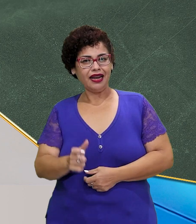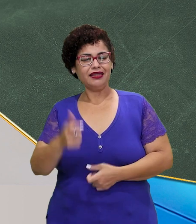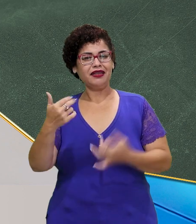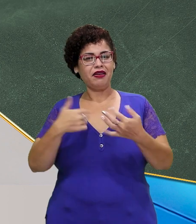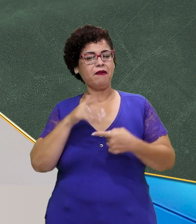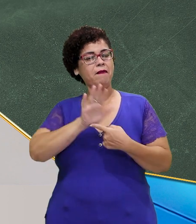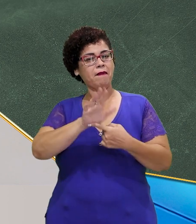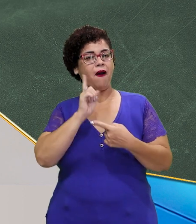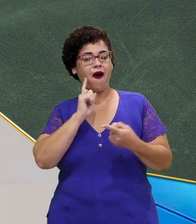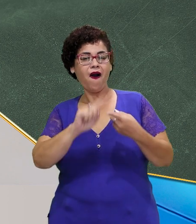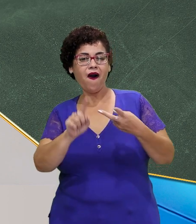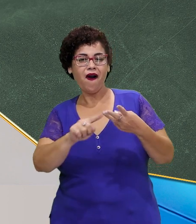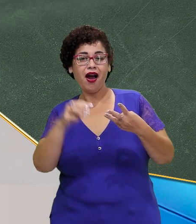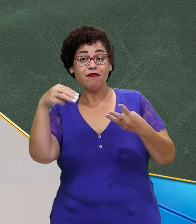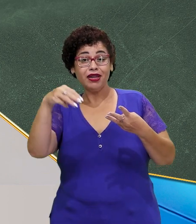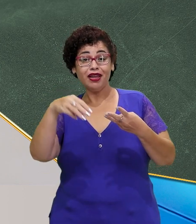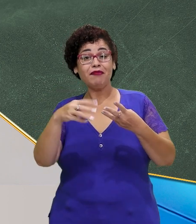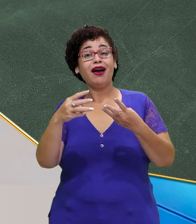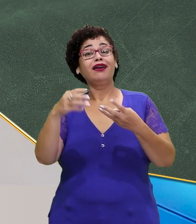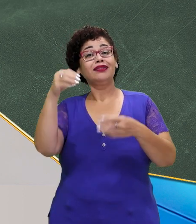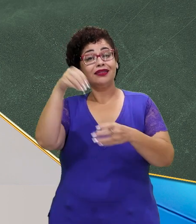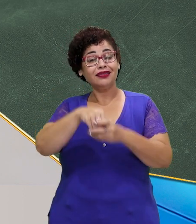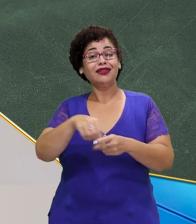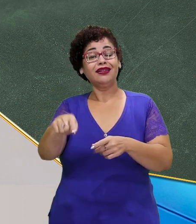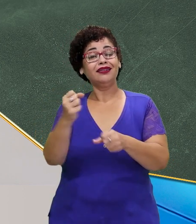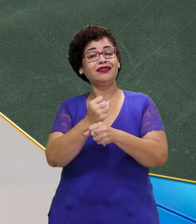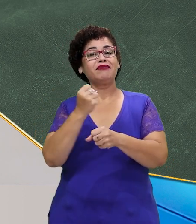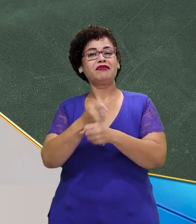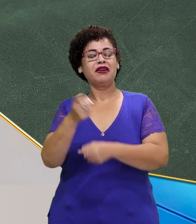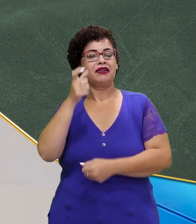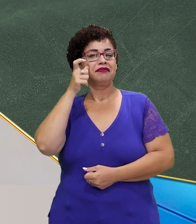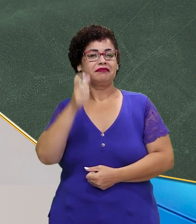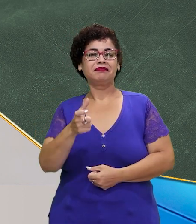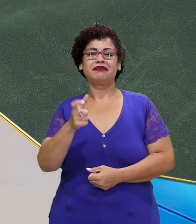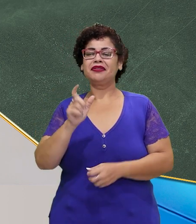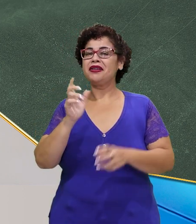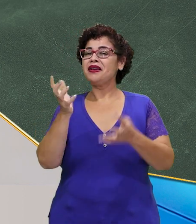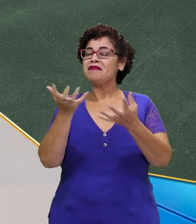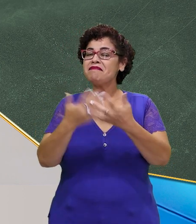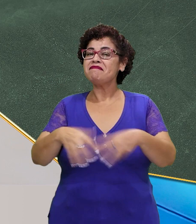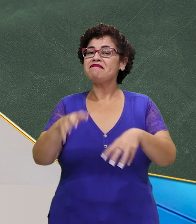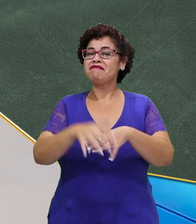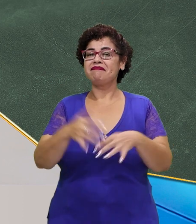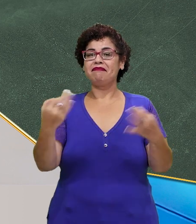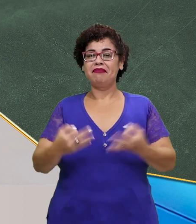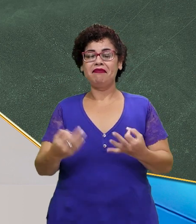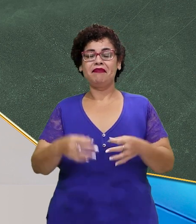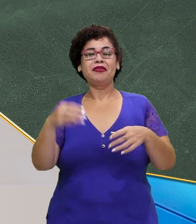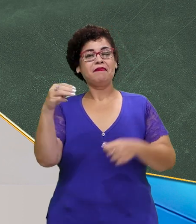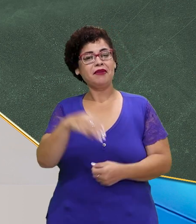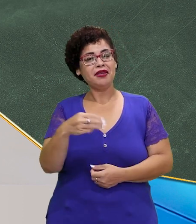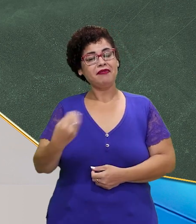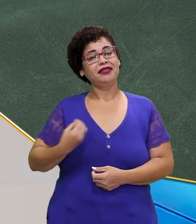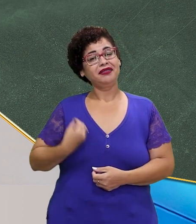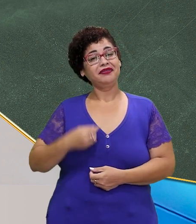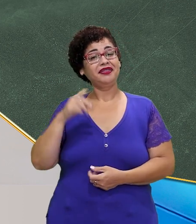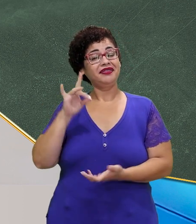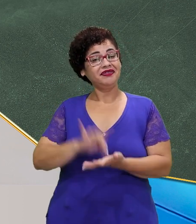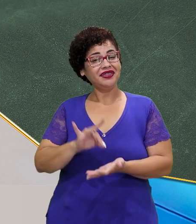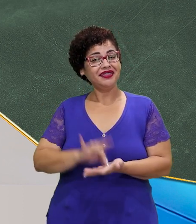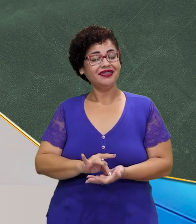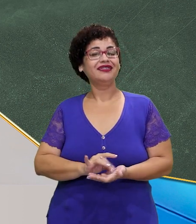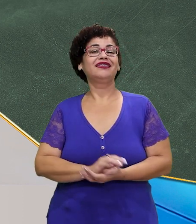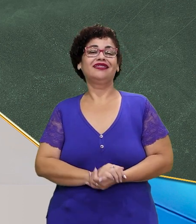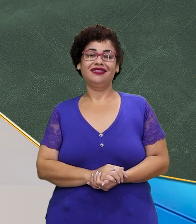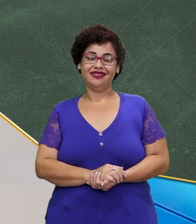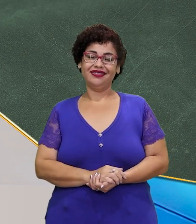lhe apresentei esses cálculos. Foi muito interessante encontrar esse match perfeito entre a matemática e a vida real.